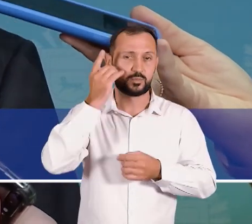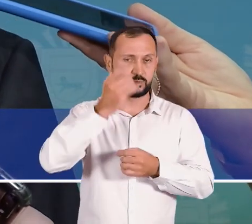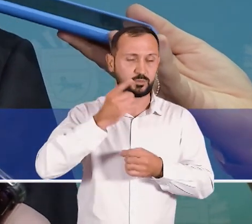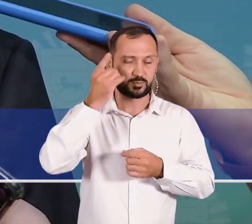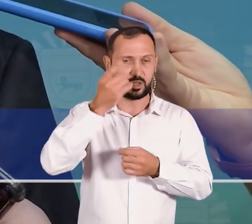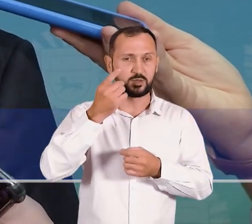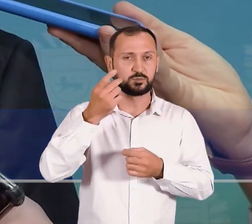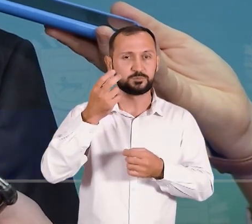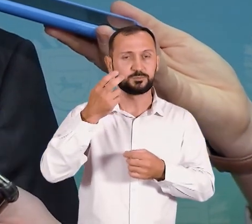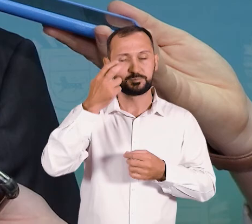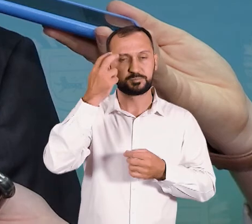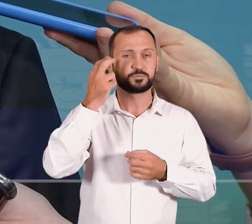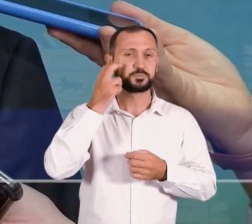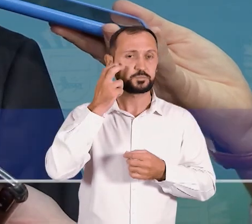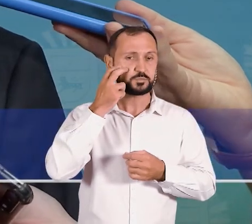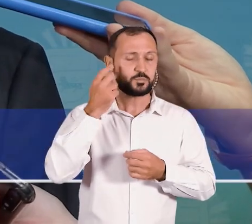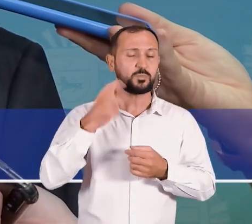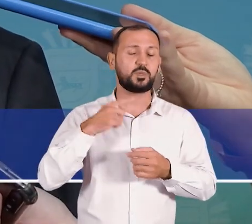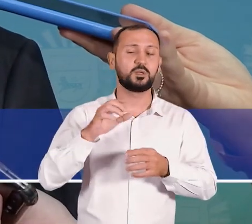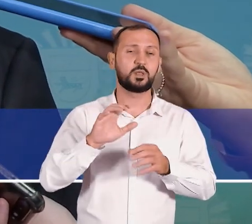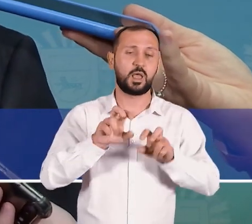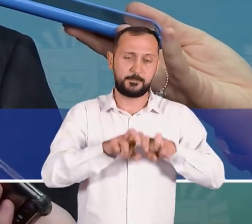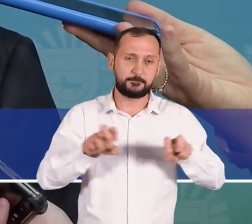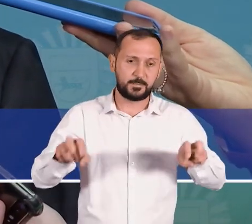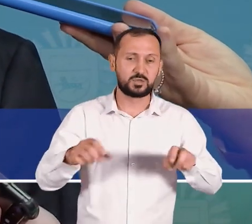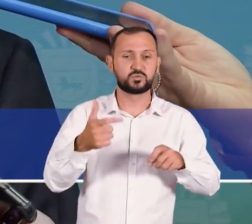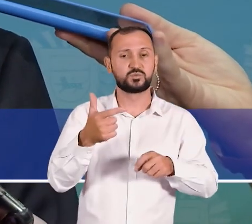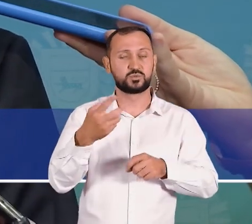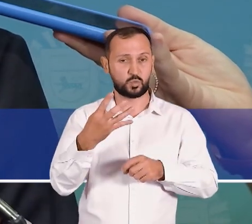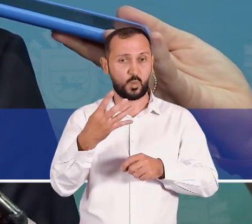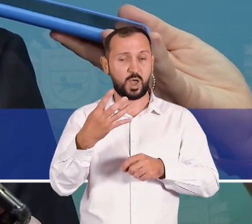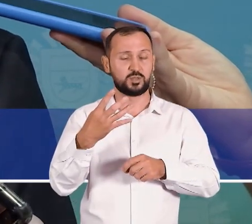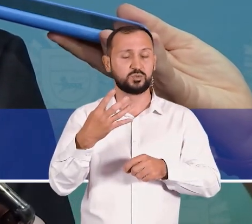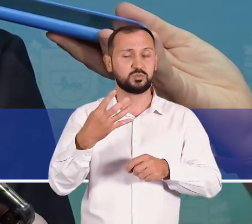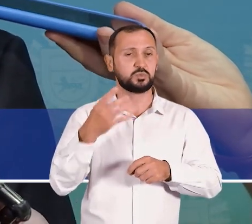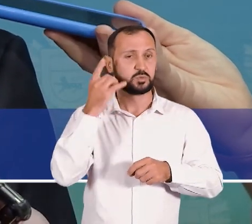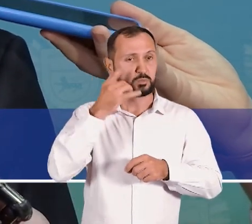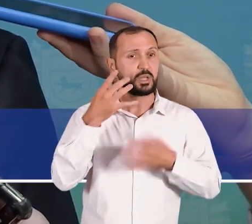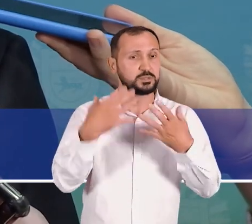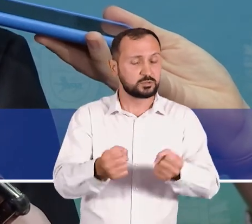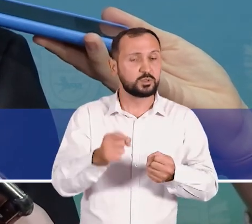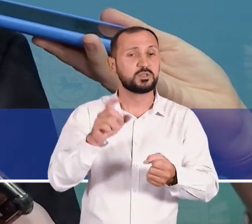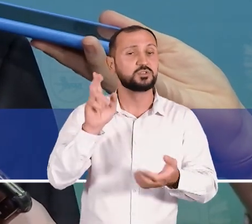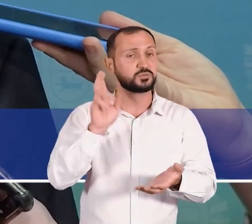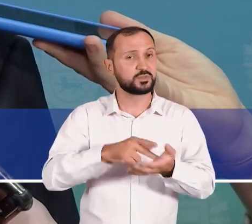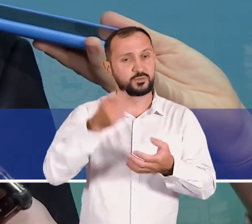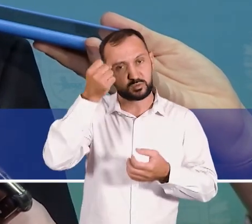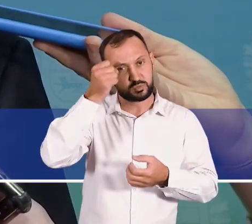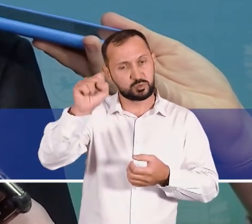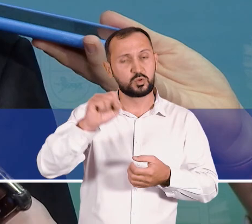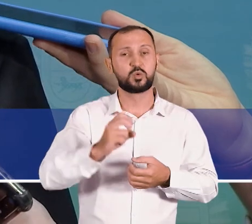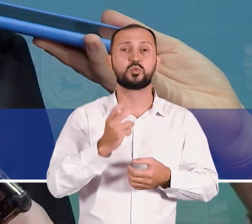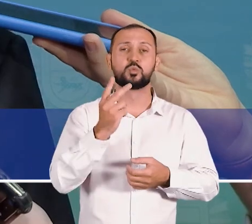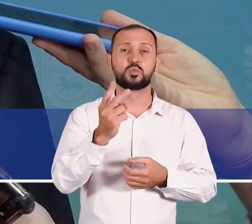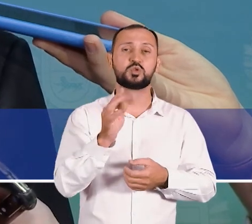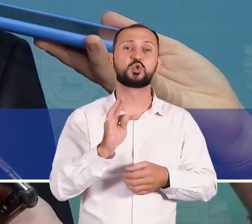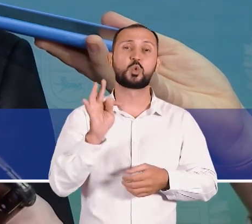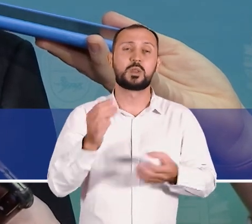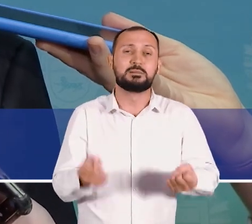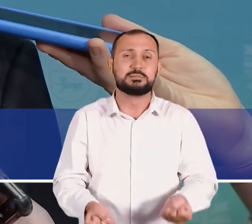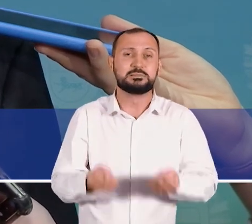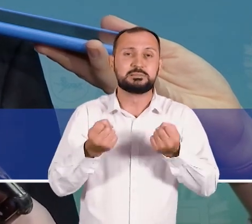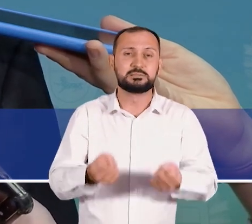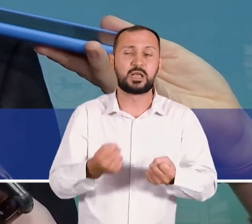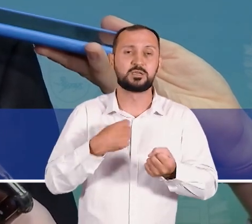dada pelo deputado Herculano Borges, foi acatada pela mesa diretora, pelos 24 deputados. Foi um sucesso, arrecadamos